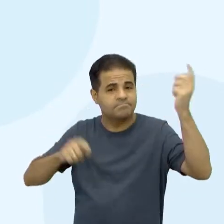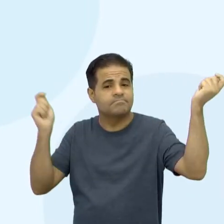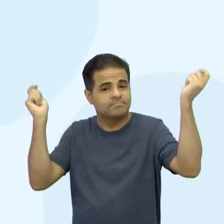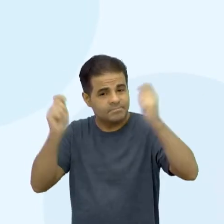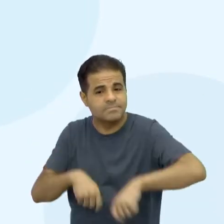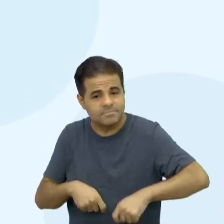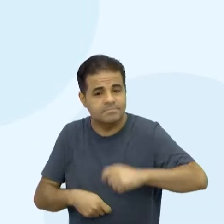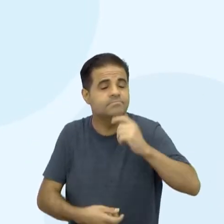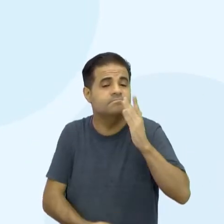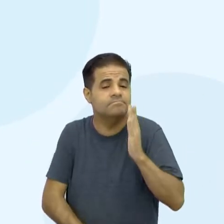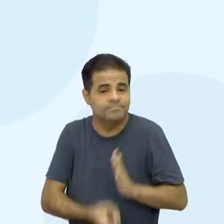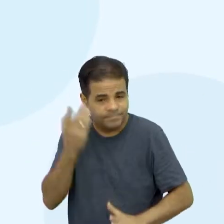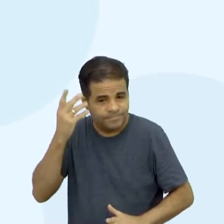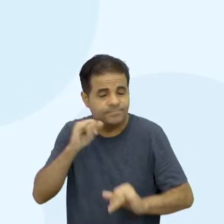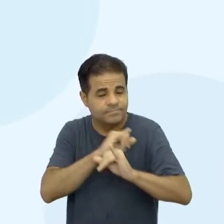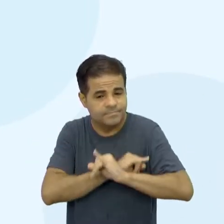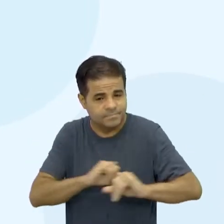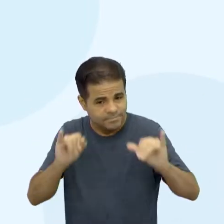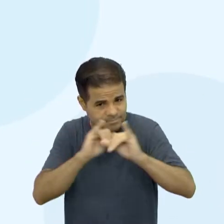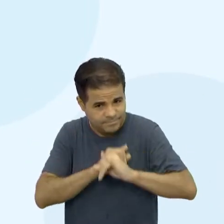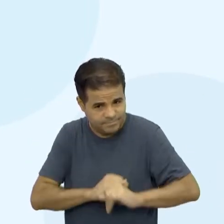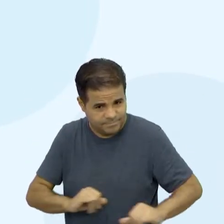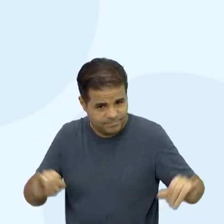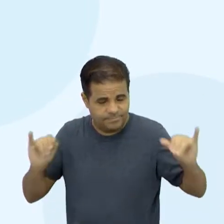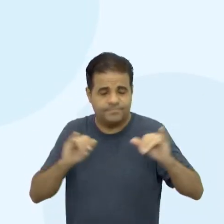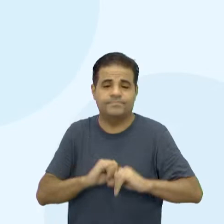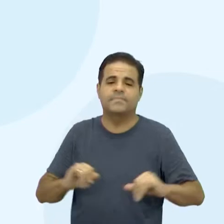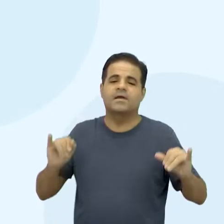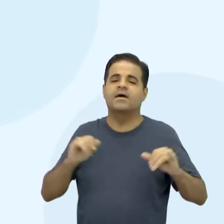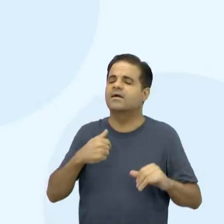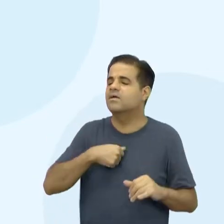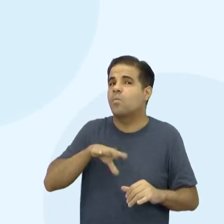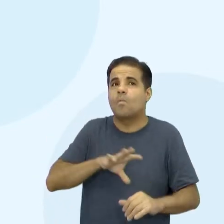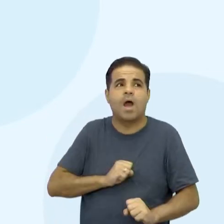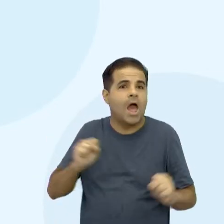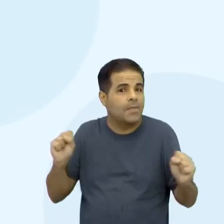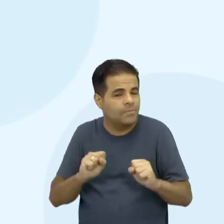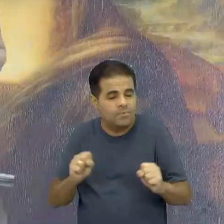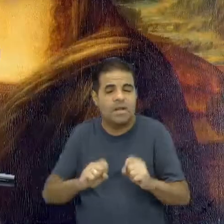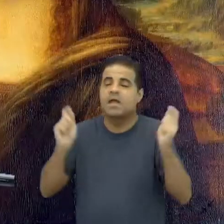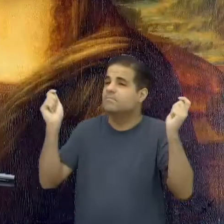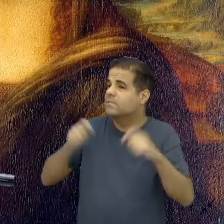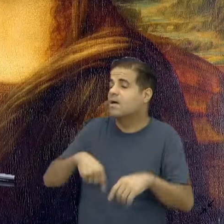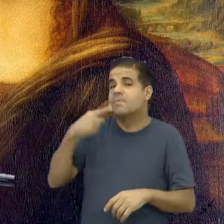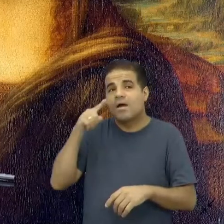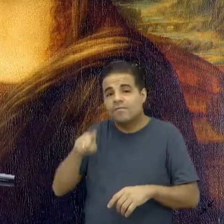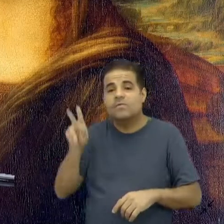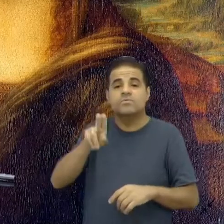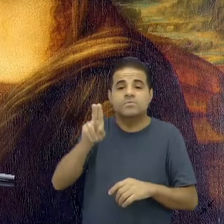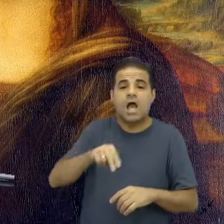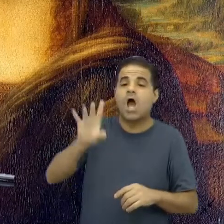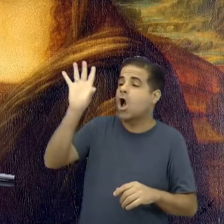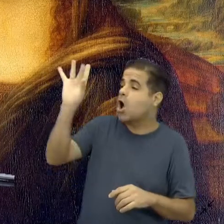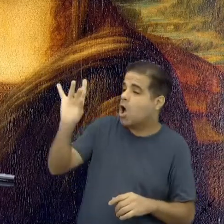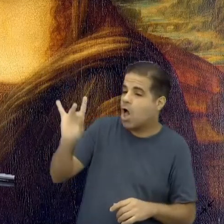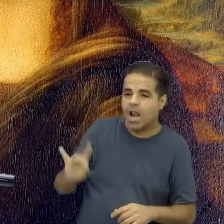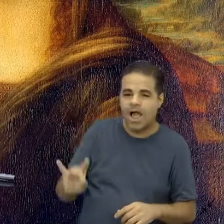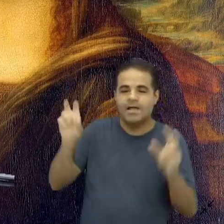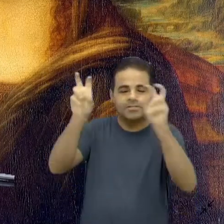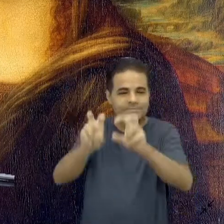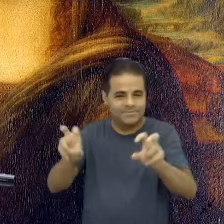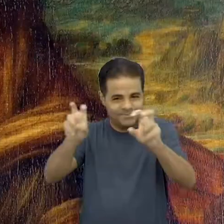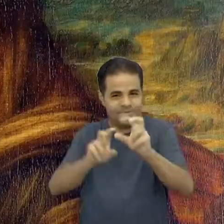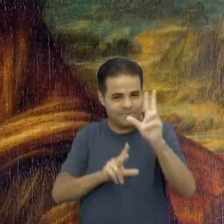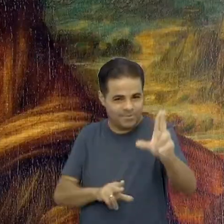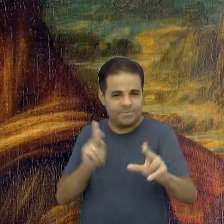do criação e comunicação publicitária. O que você achou da ideia, Pro Fernanda? Adorei. E lembrando que a gente pode usar colagem virtual, como o professor